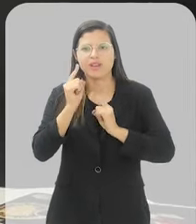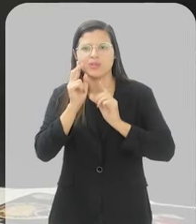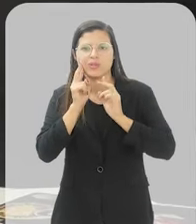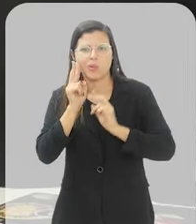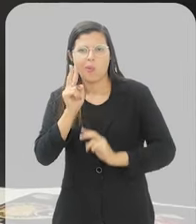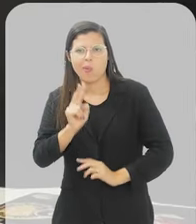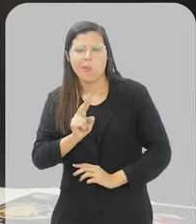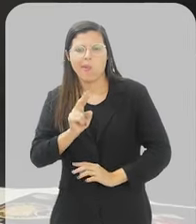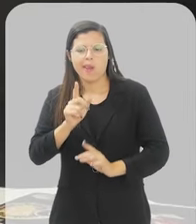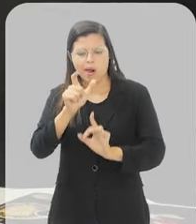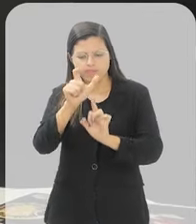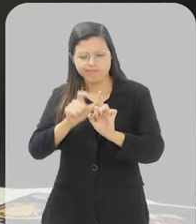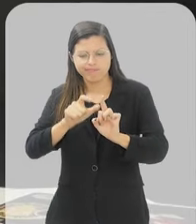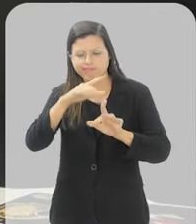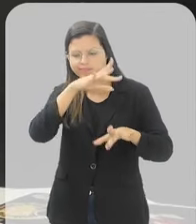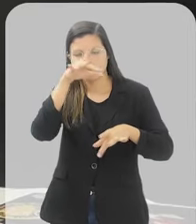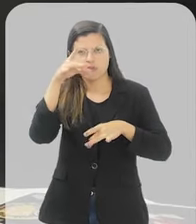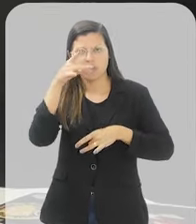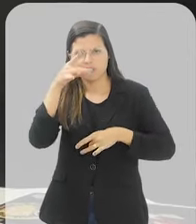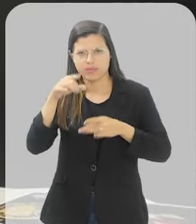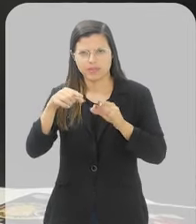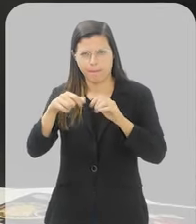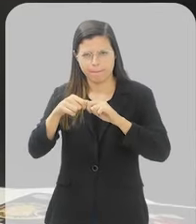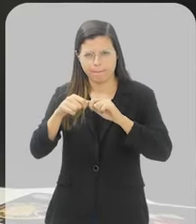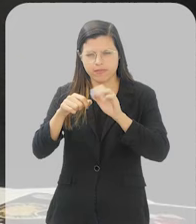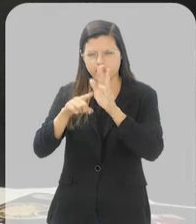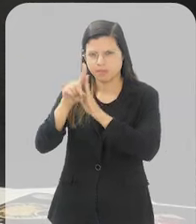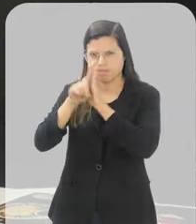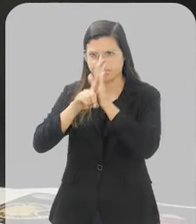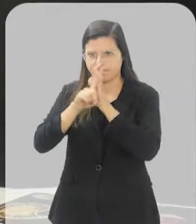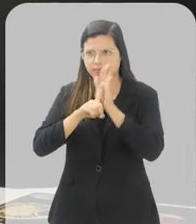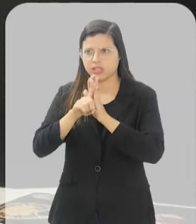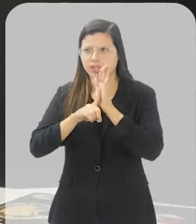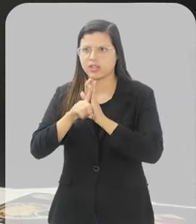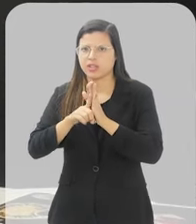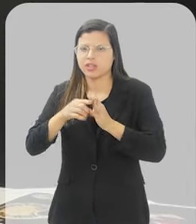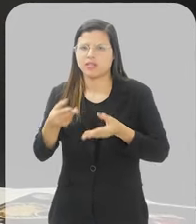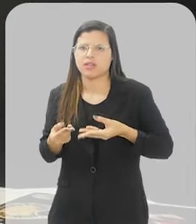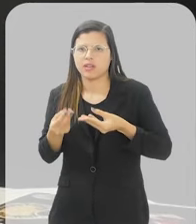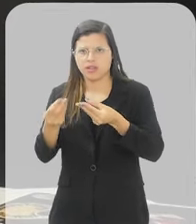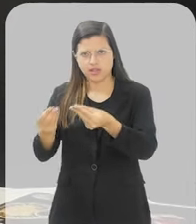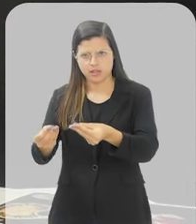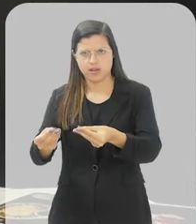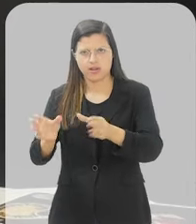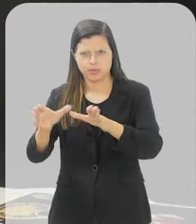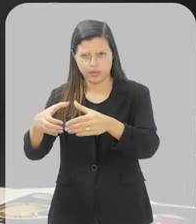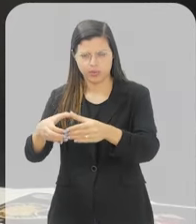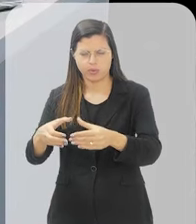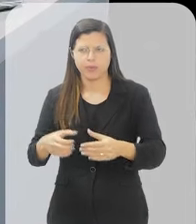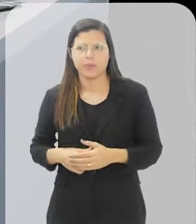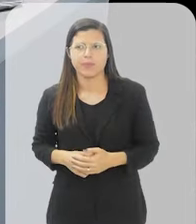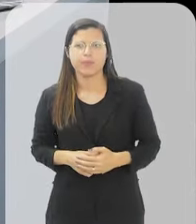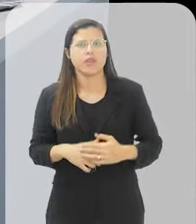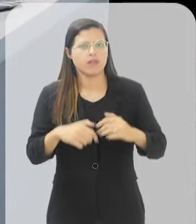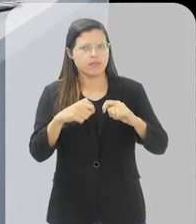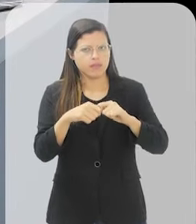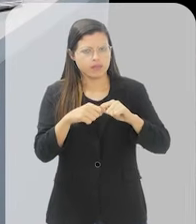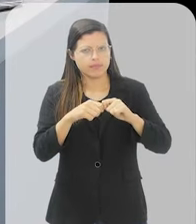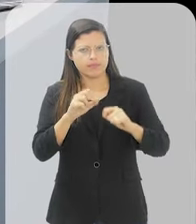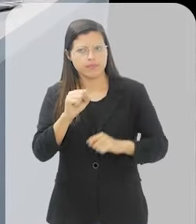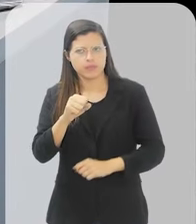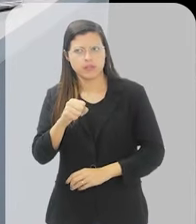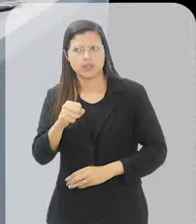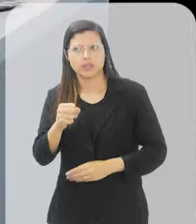conhecimento do personagem. Você faz essa pesquisa em cima do personagem que te é entregue nas escolas de samba? Sim, faço